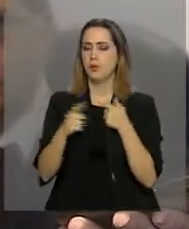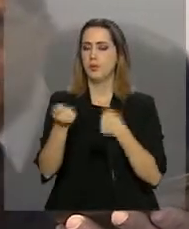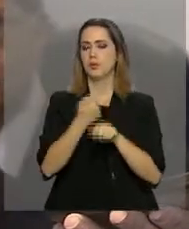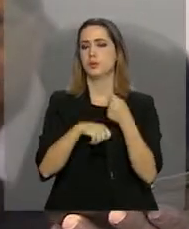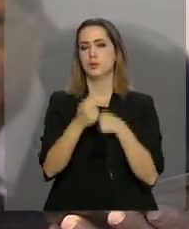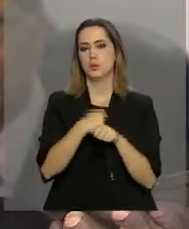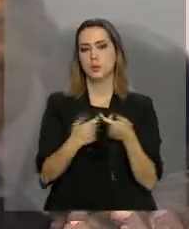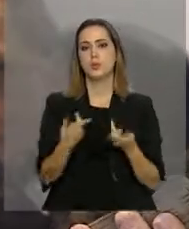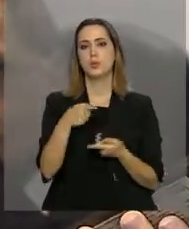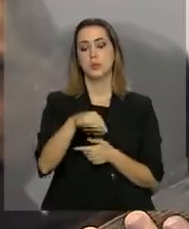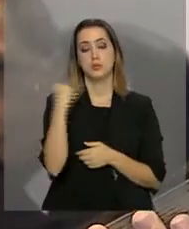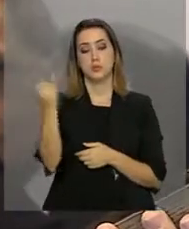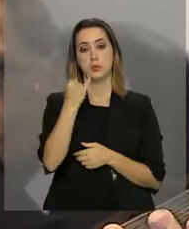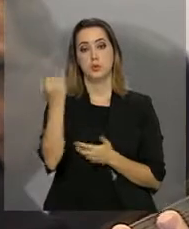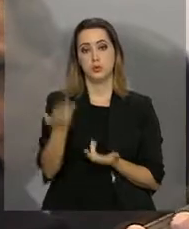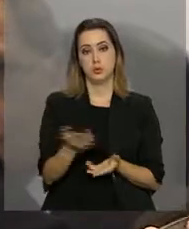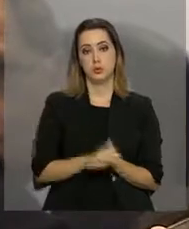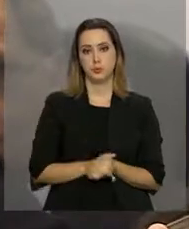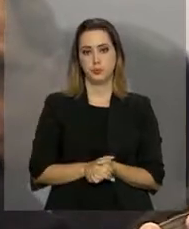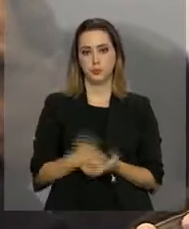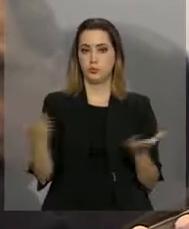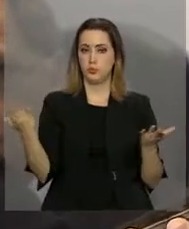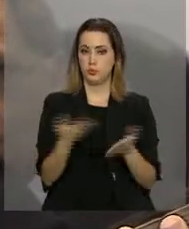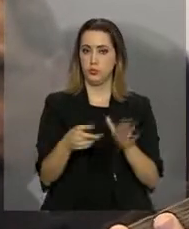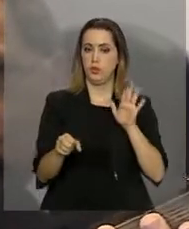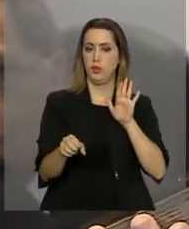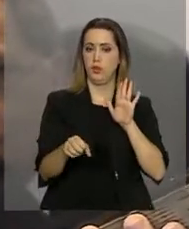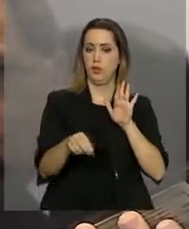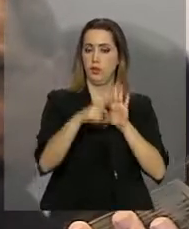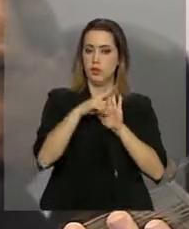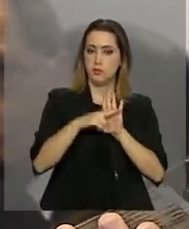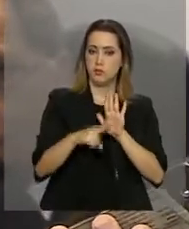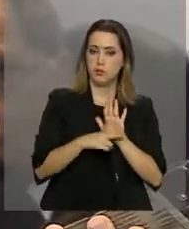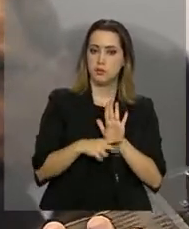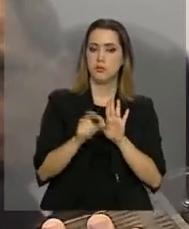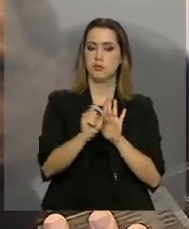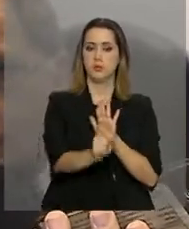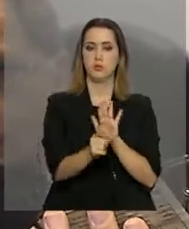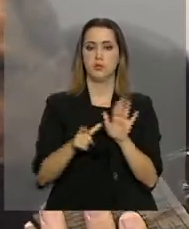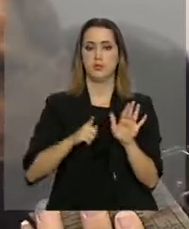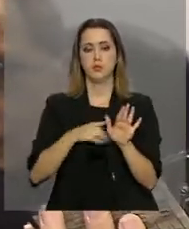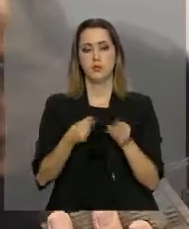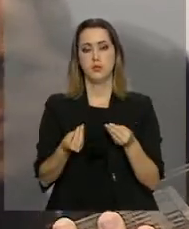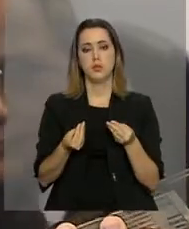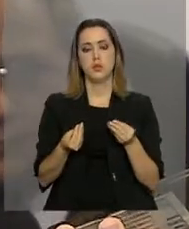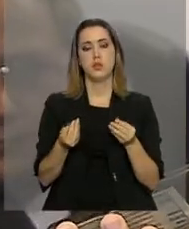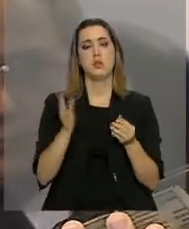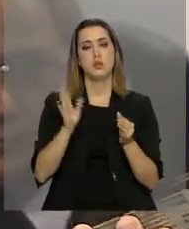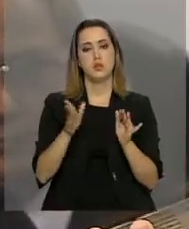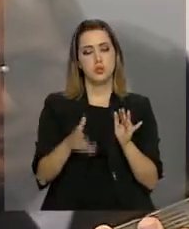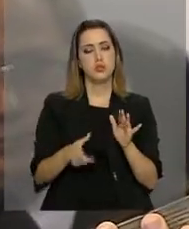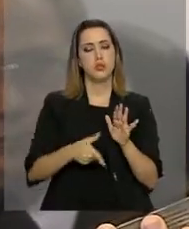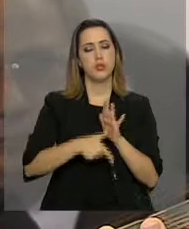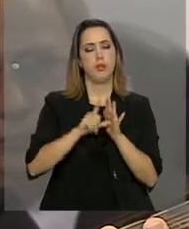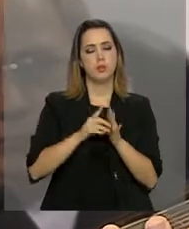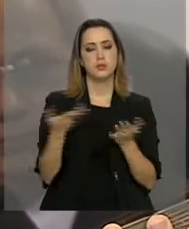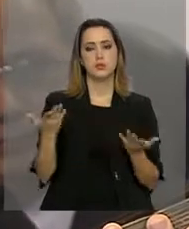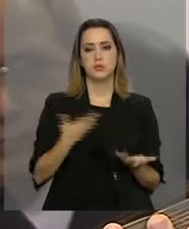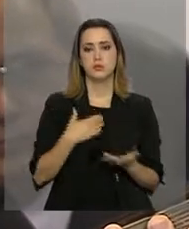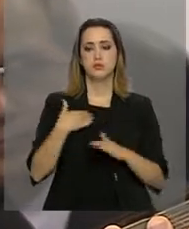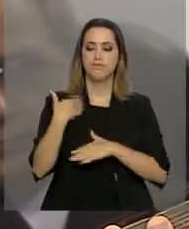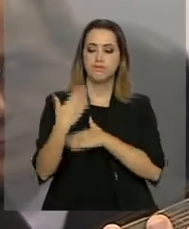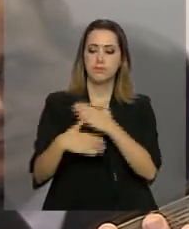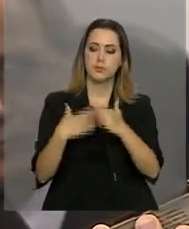são fundamentais portaria ela faz com que é as regras que têm foram estabelecidas elas são